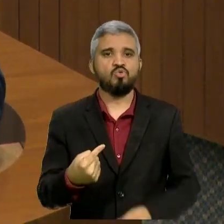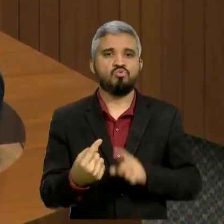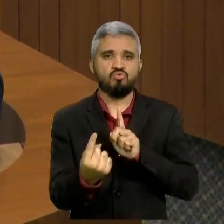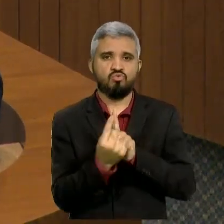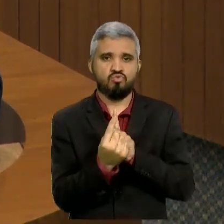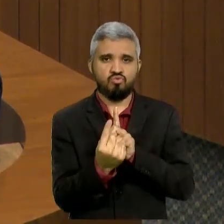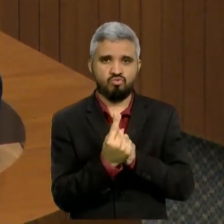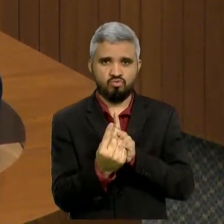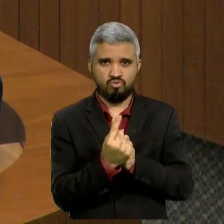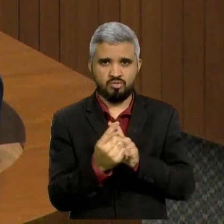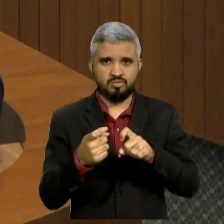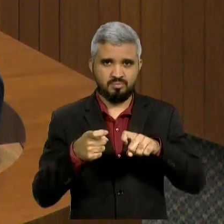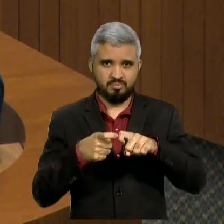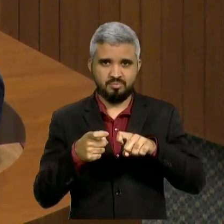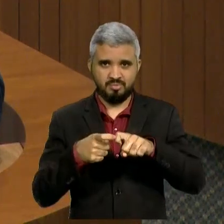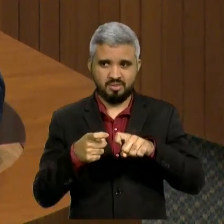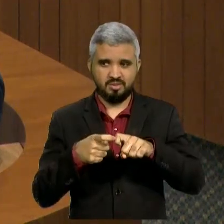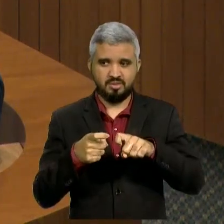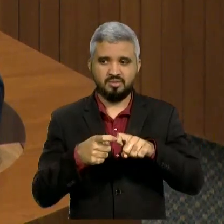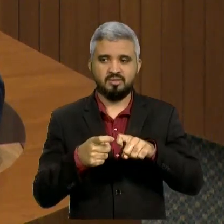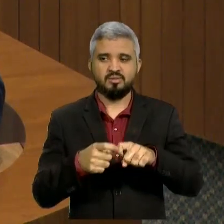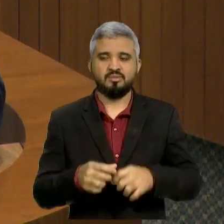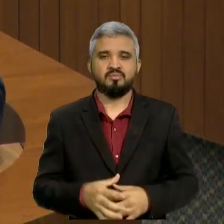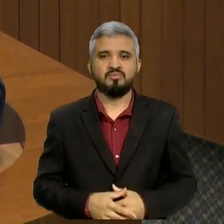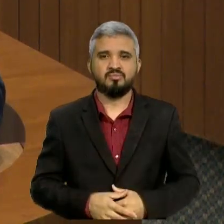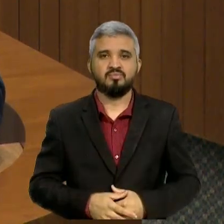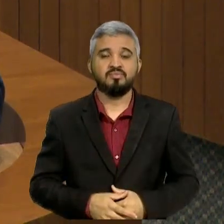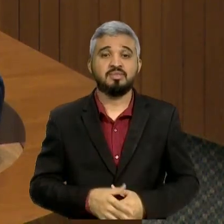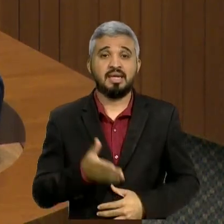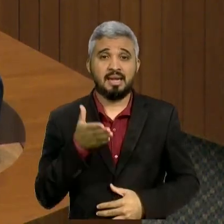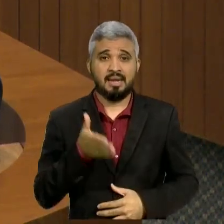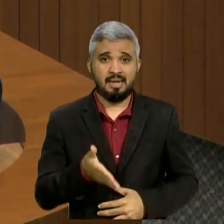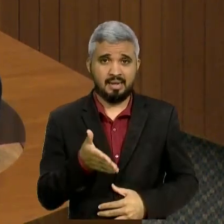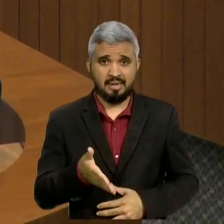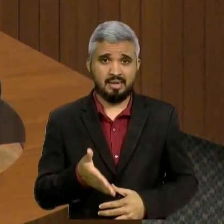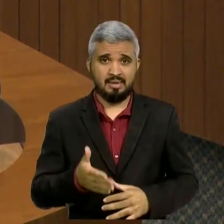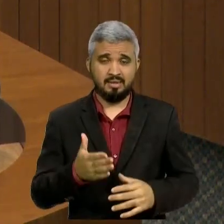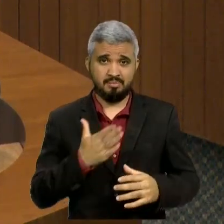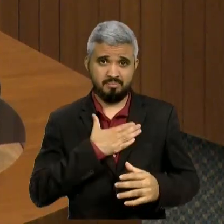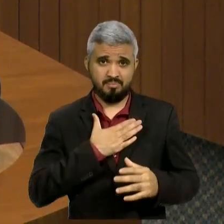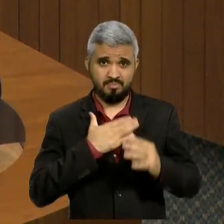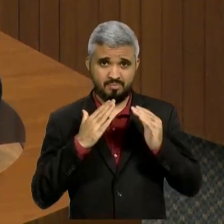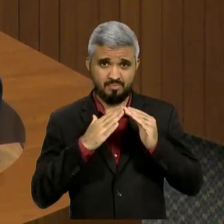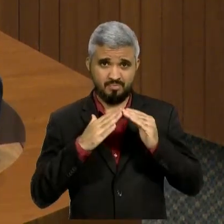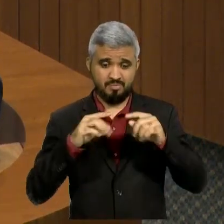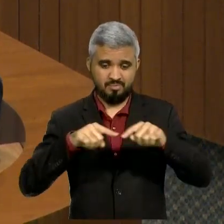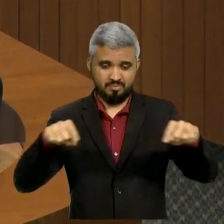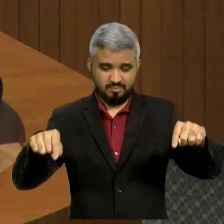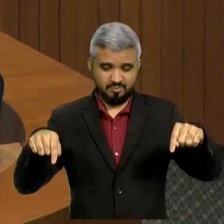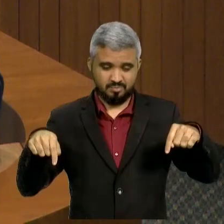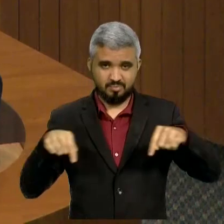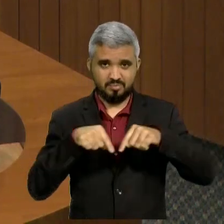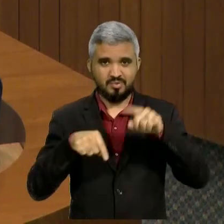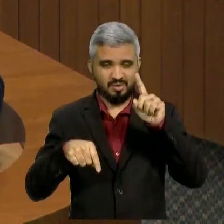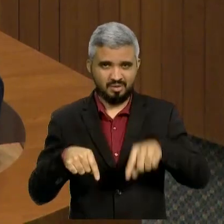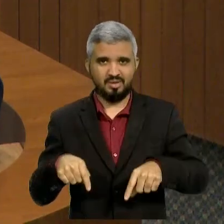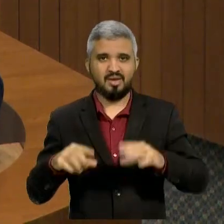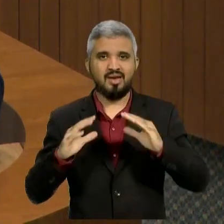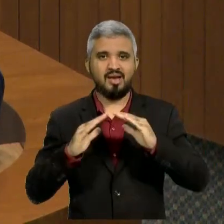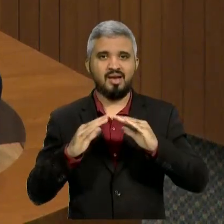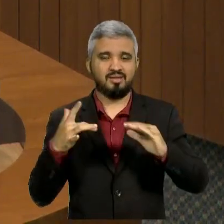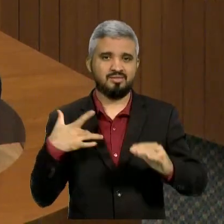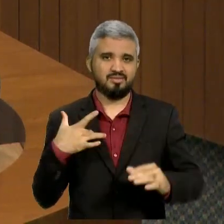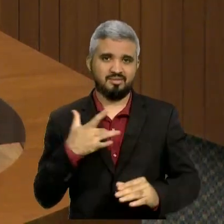casa de saúde somente esse ano que virou Na verdade uma casa de saúde onde as pessoas que não conseguem de maneira no